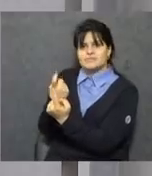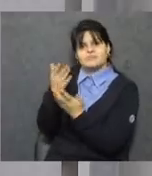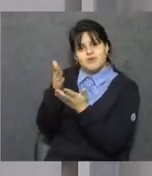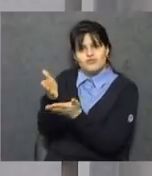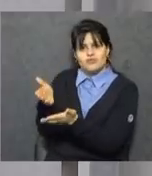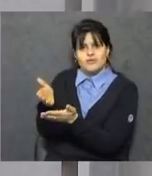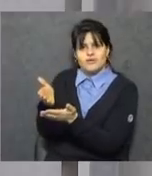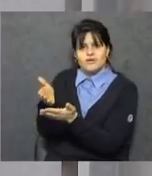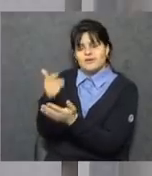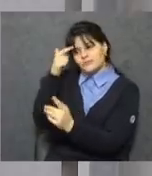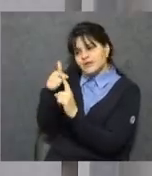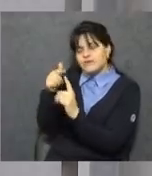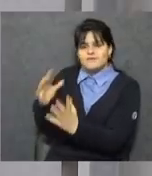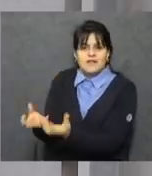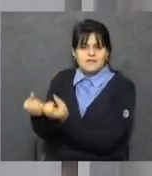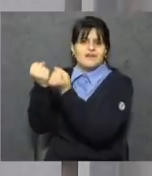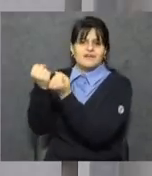daí.